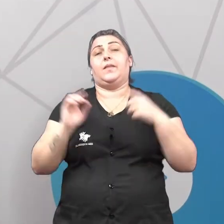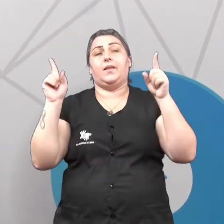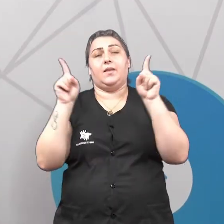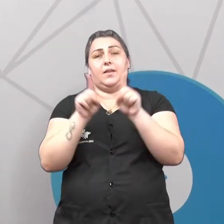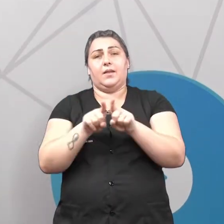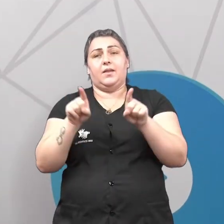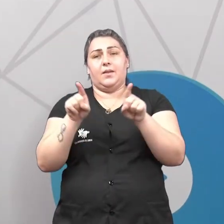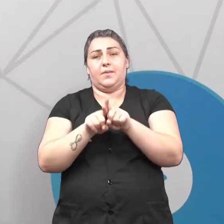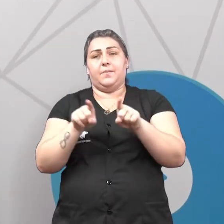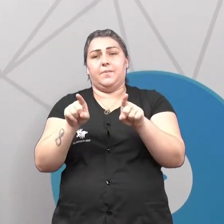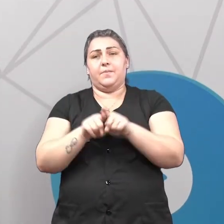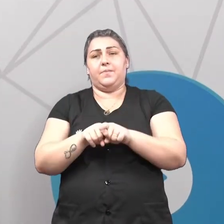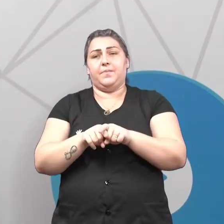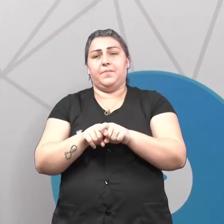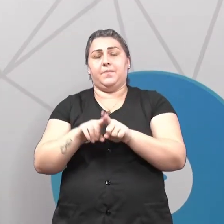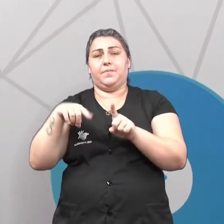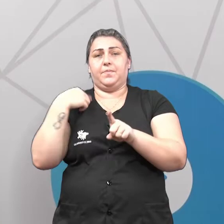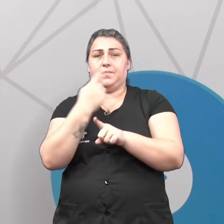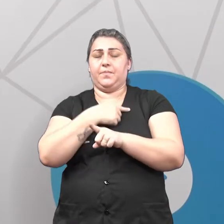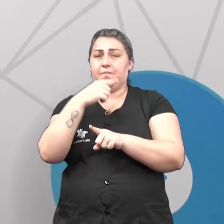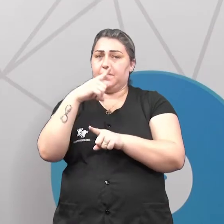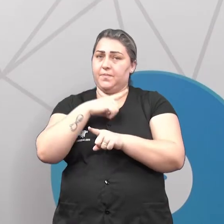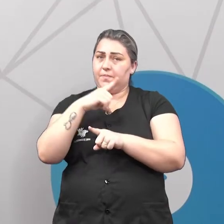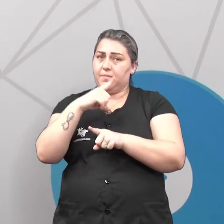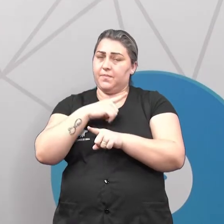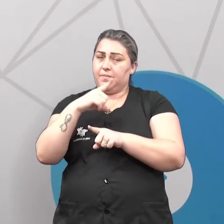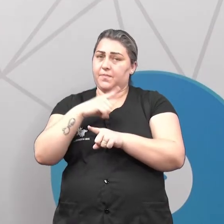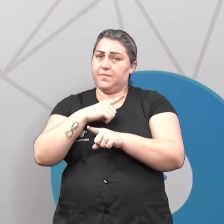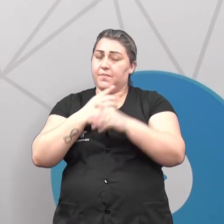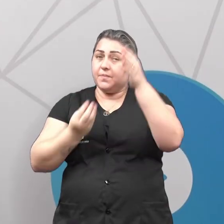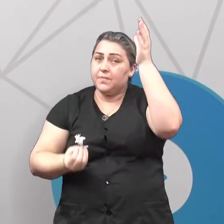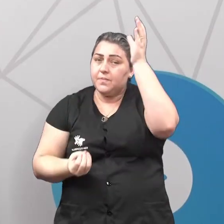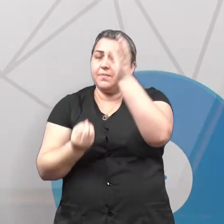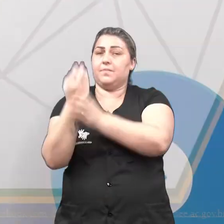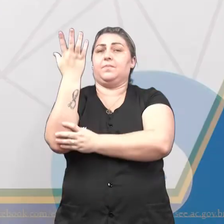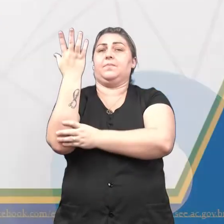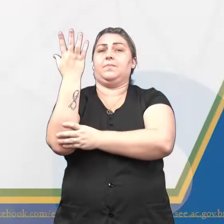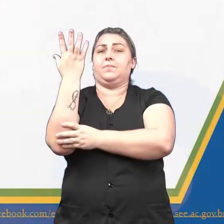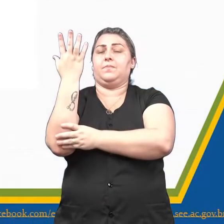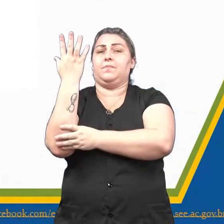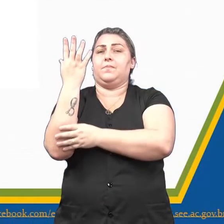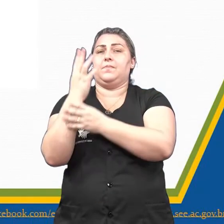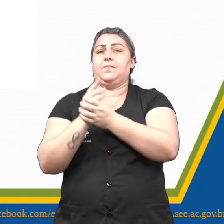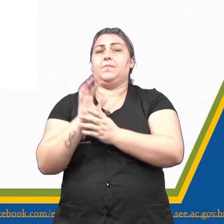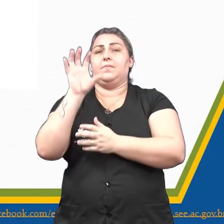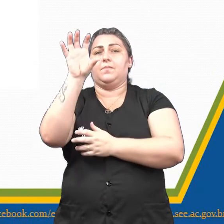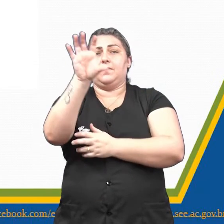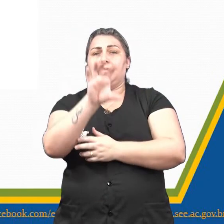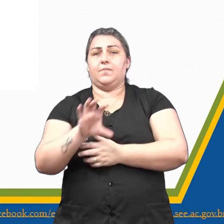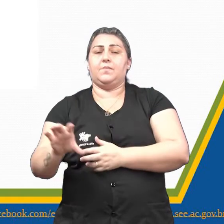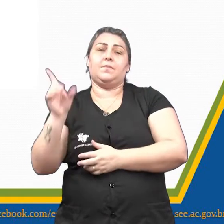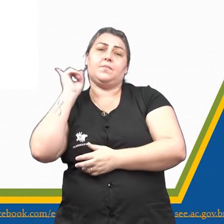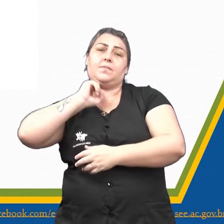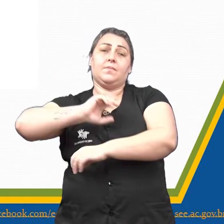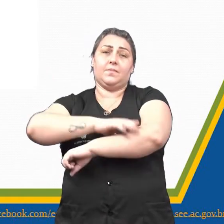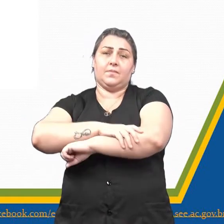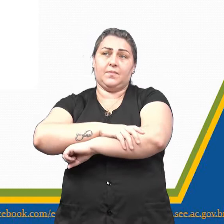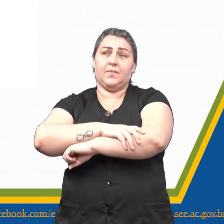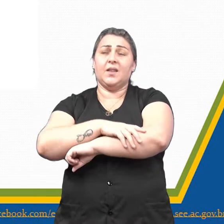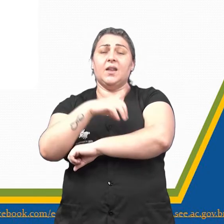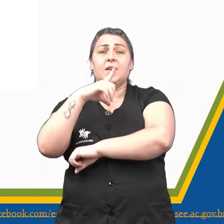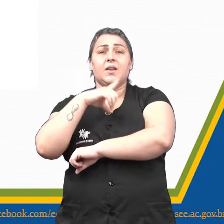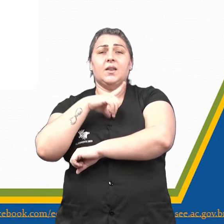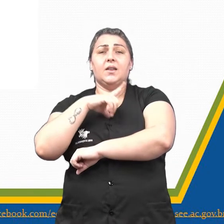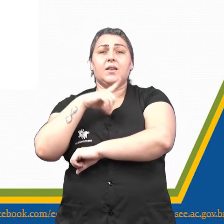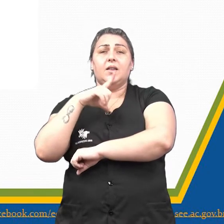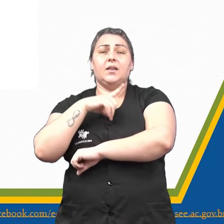Também, como eu disse para vocês, nós temos a descoberta da região das Minas Gerais. Lá nós tínhamos o que?